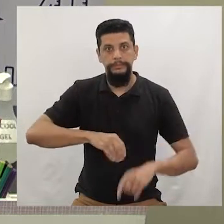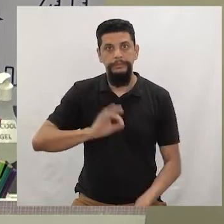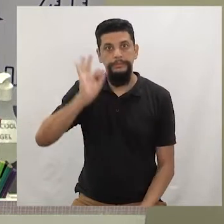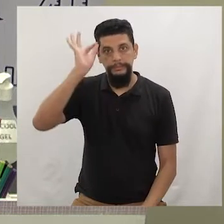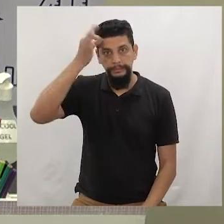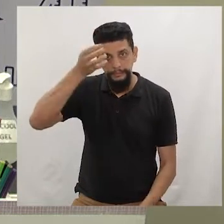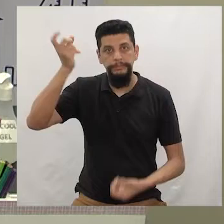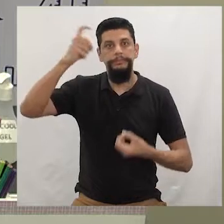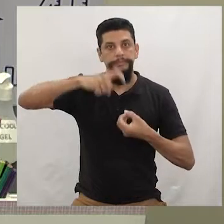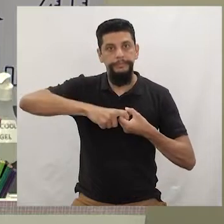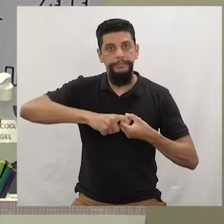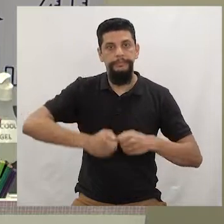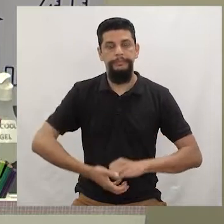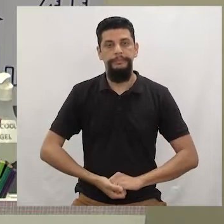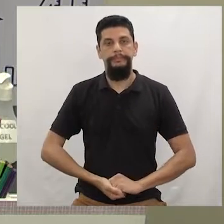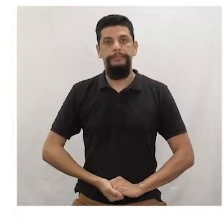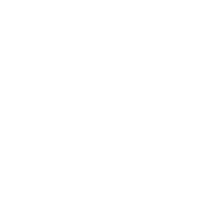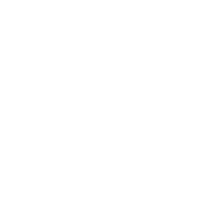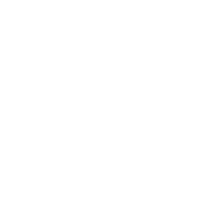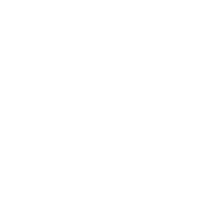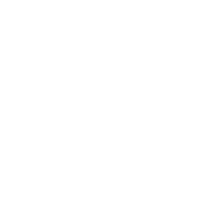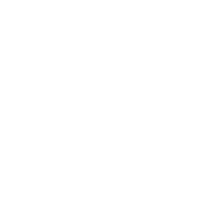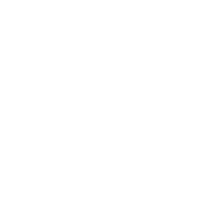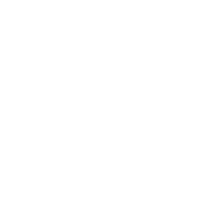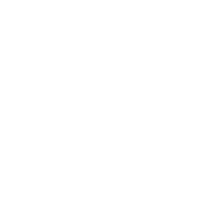materiais e nós já voltamos.